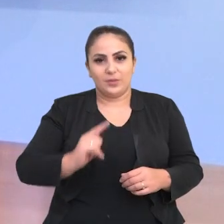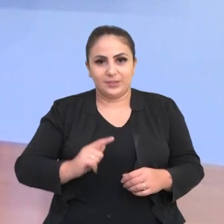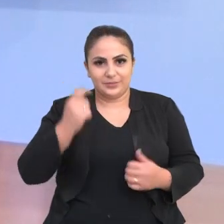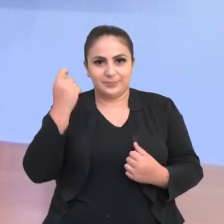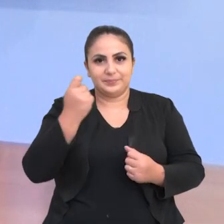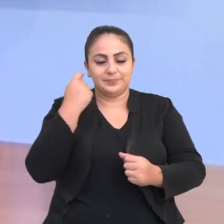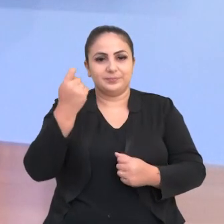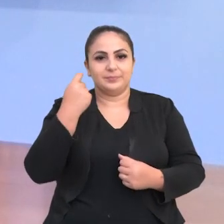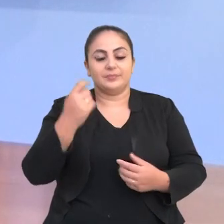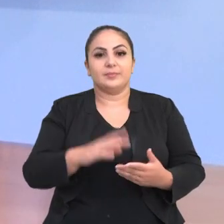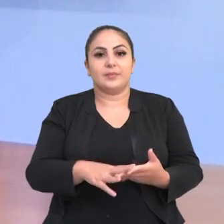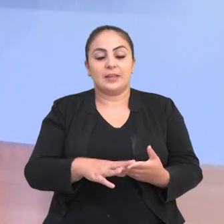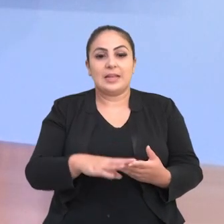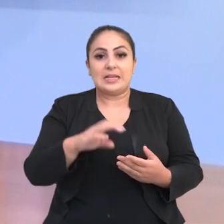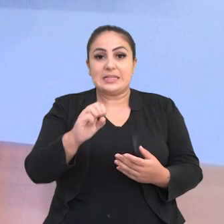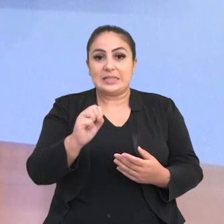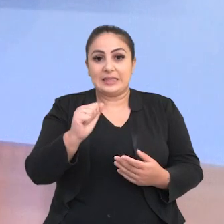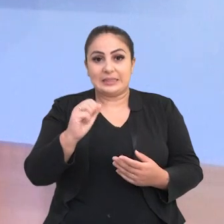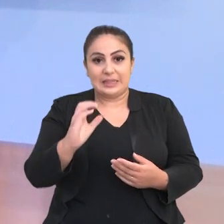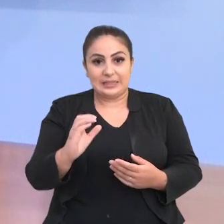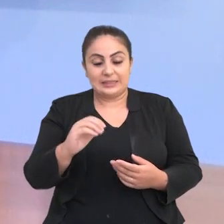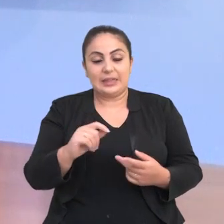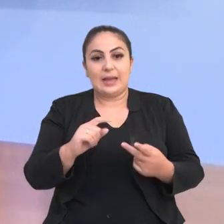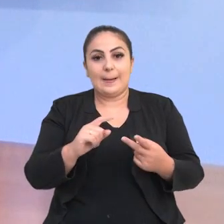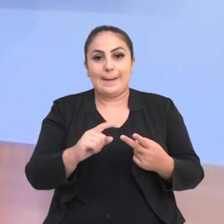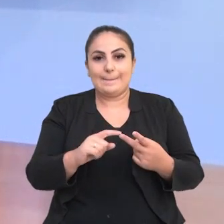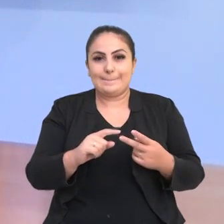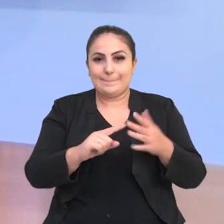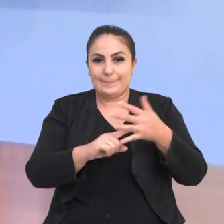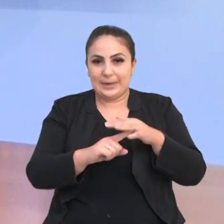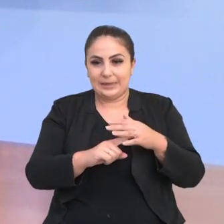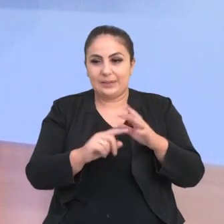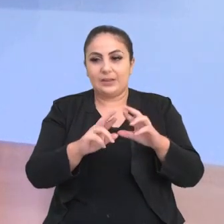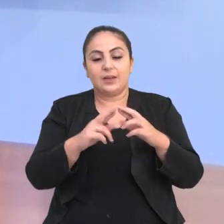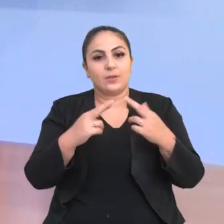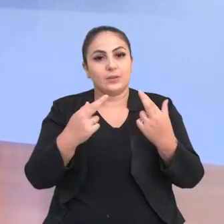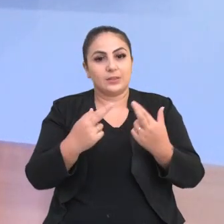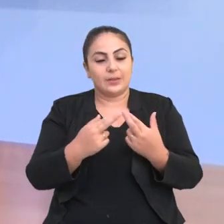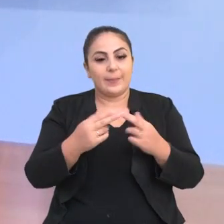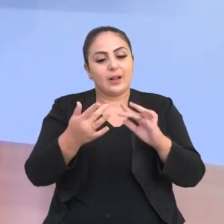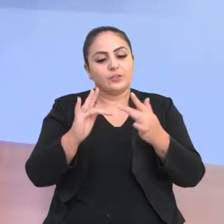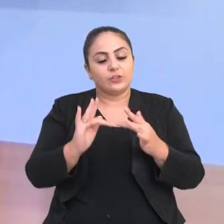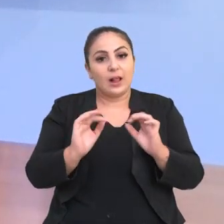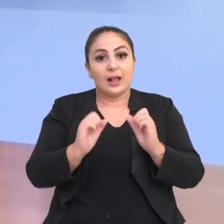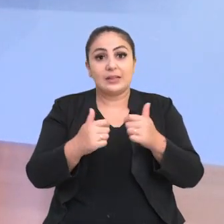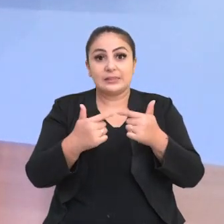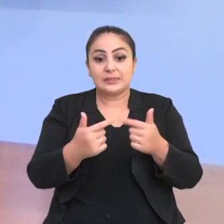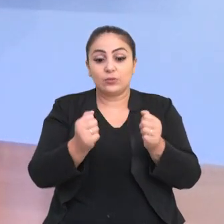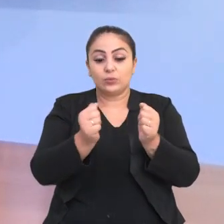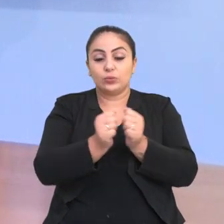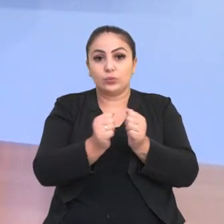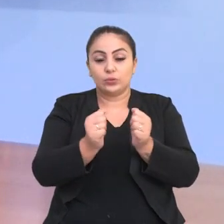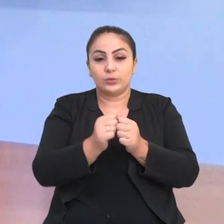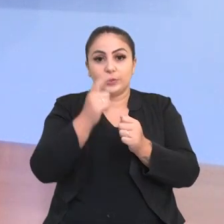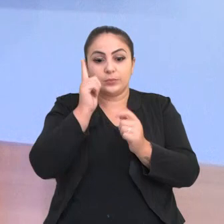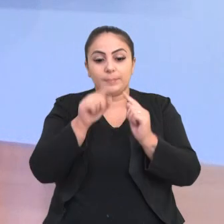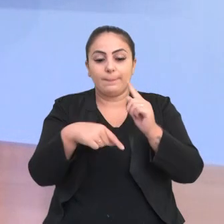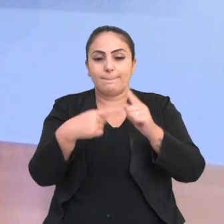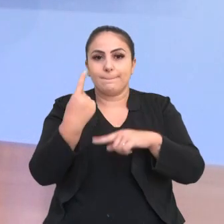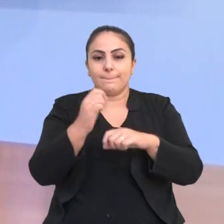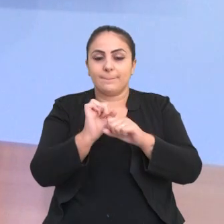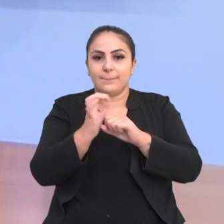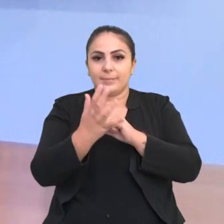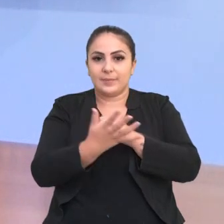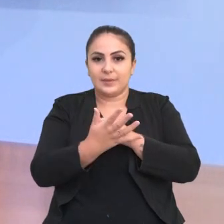Os governadores do Rio Grande do Sul, Santa Catarina e Paraná se reuniram para articular ações conjuntas